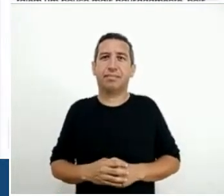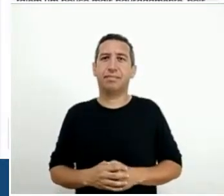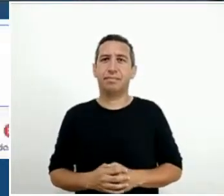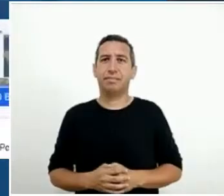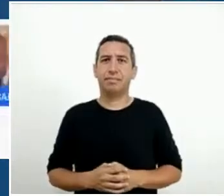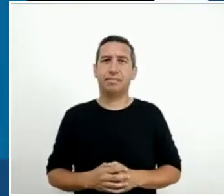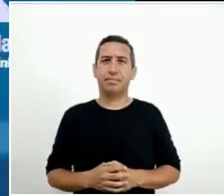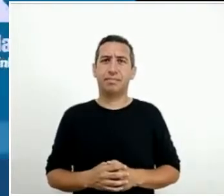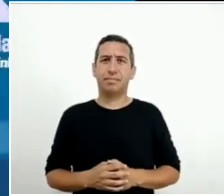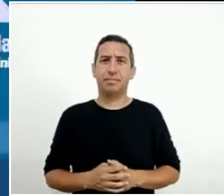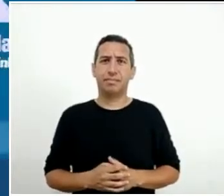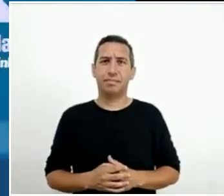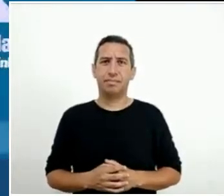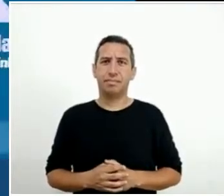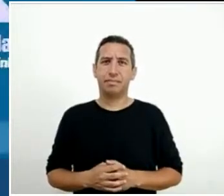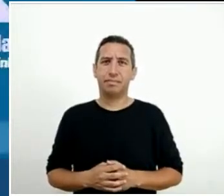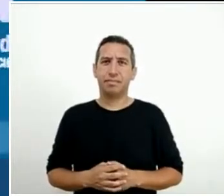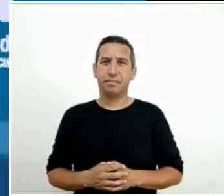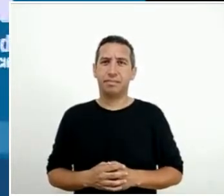Ed?